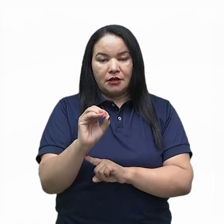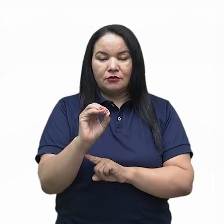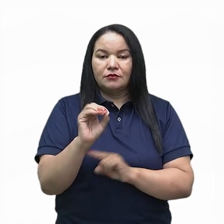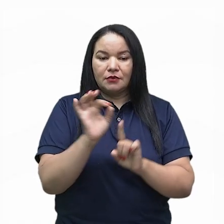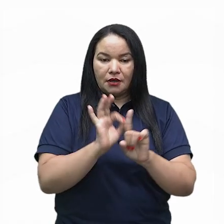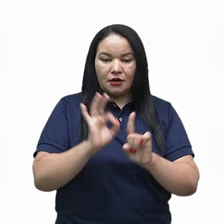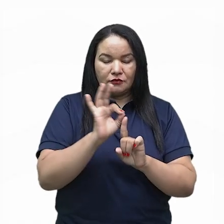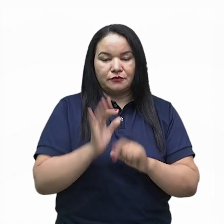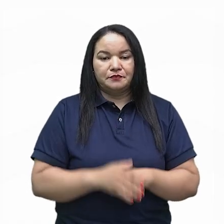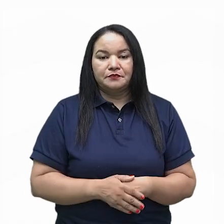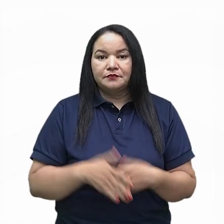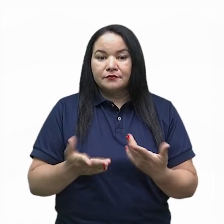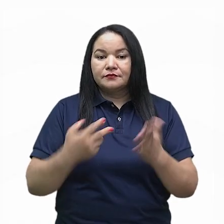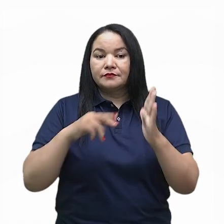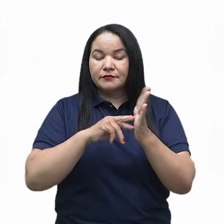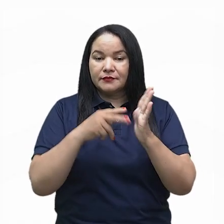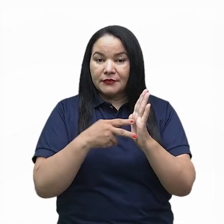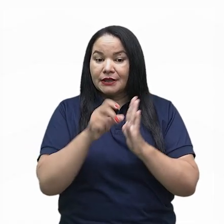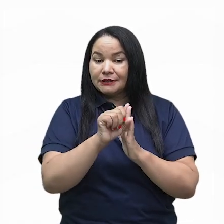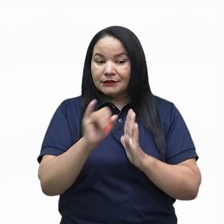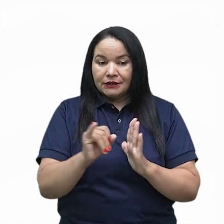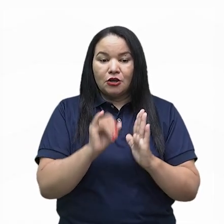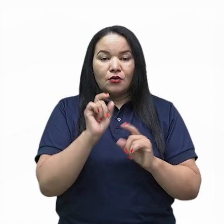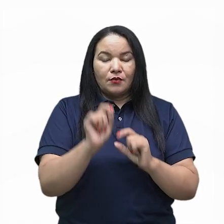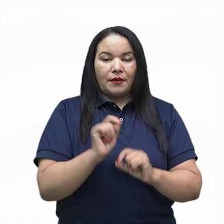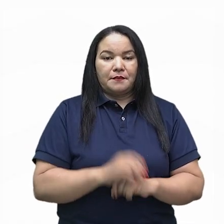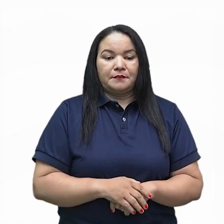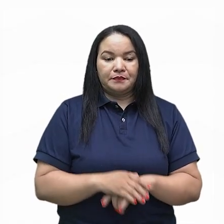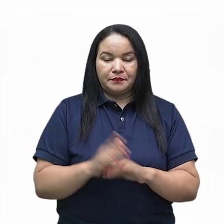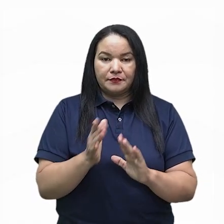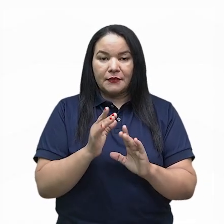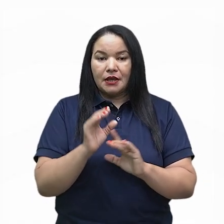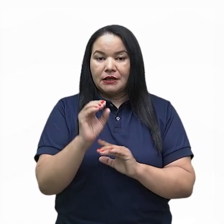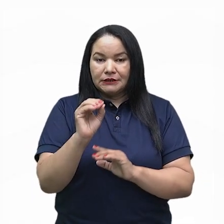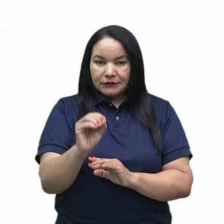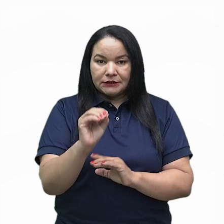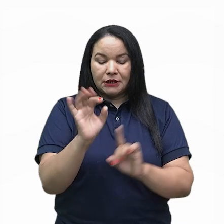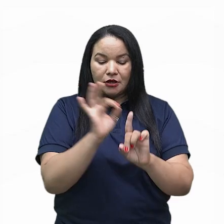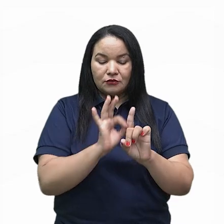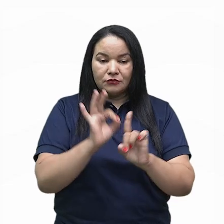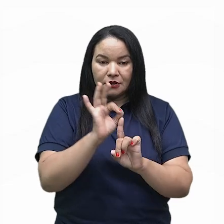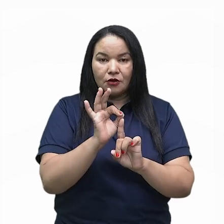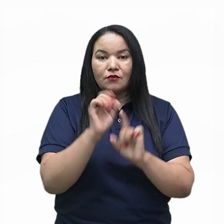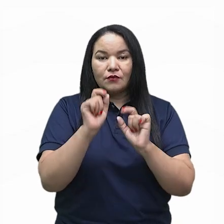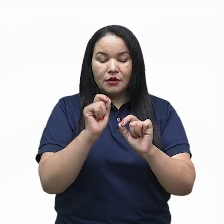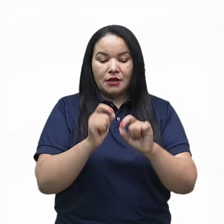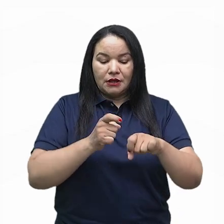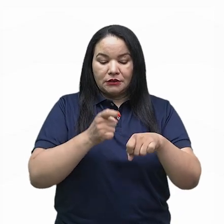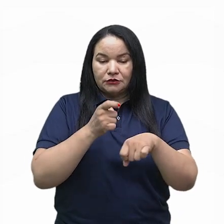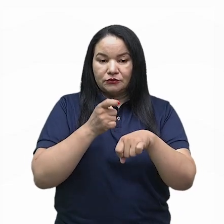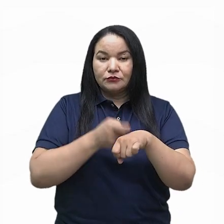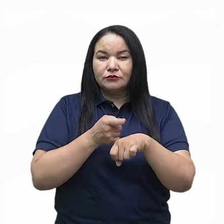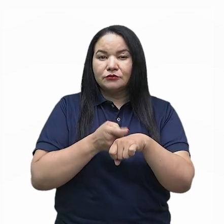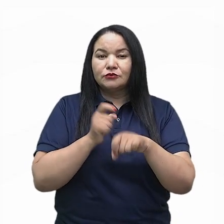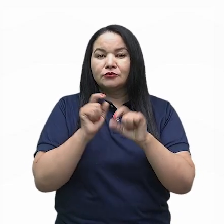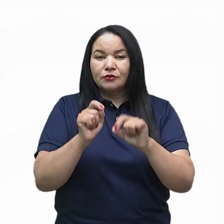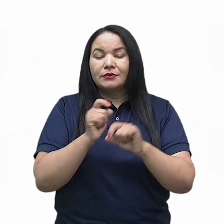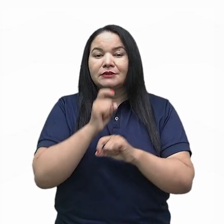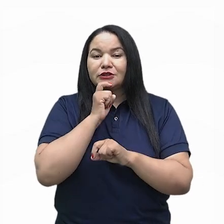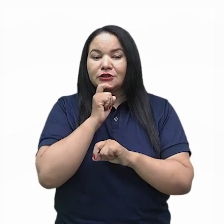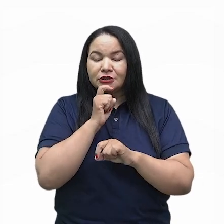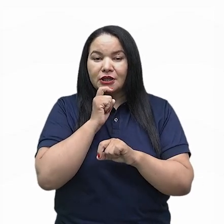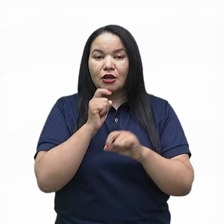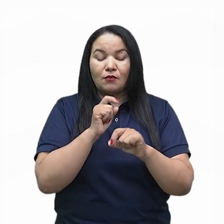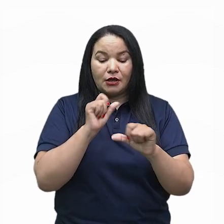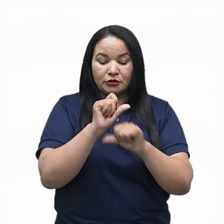Isso significa que a 0 graus Celsius o gelo começa a se transformar em água.